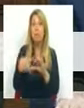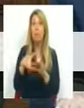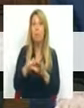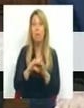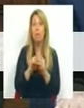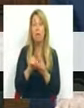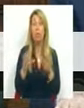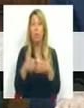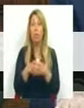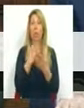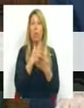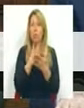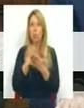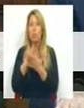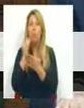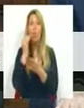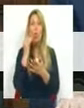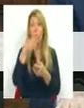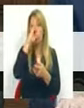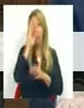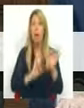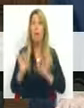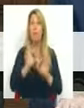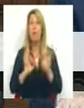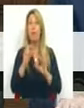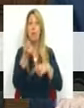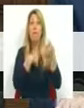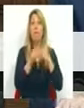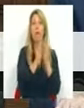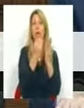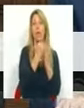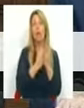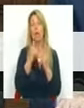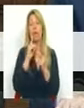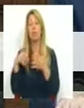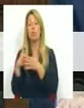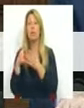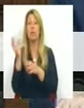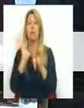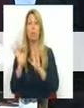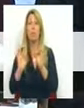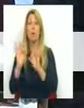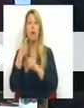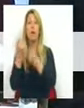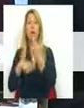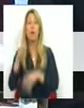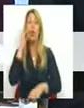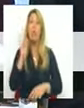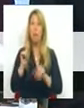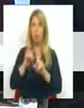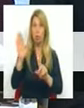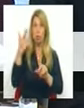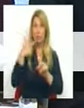committees e acompanhado o processo de preparação da venda de carteiras e o processo de preparação da venda do banco. Esse foi o primeiro Ministério das Finanças com